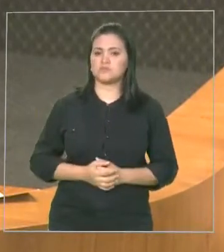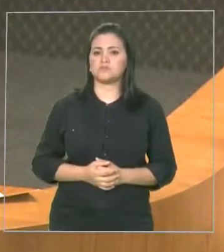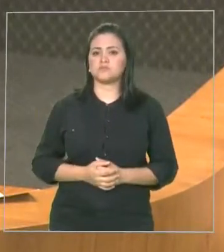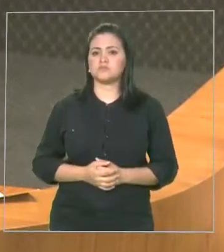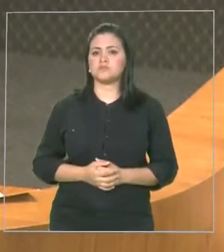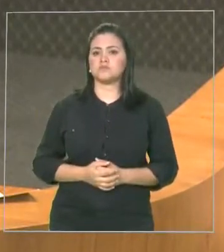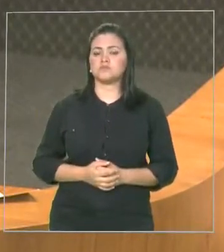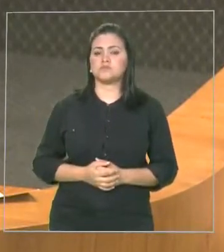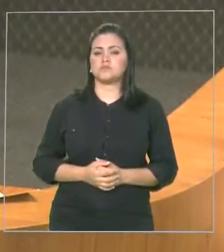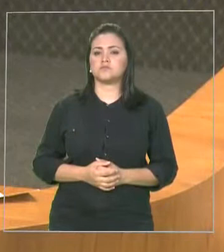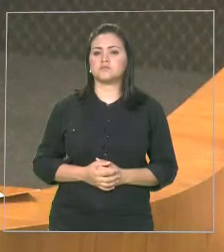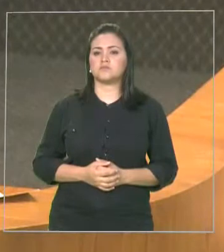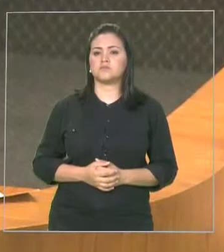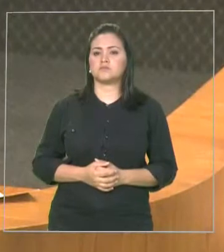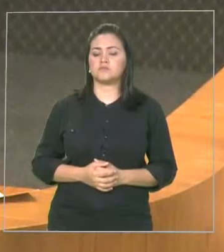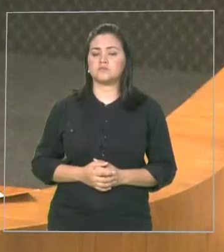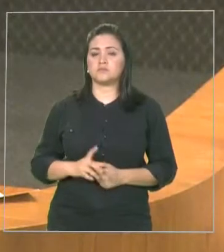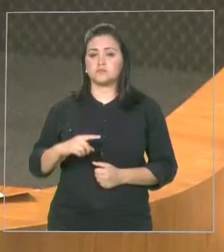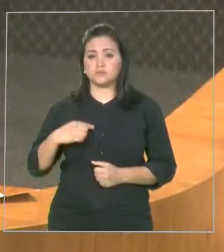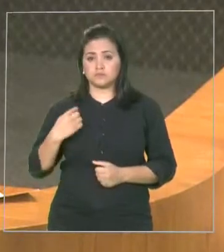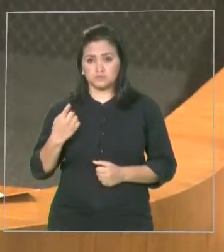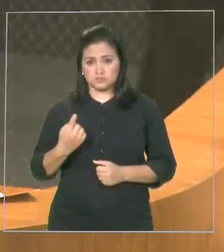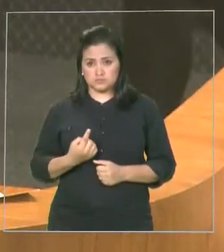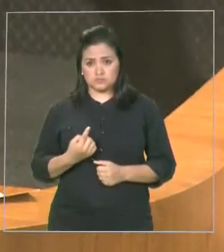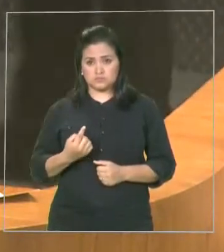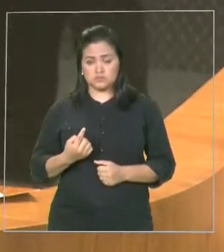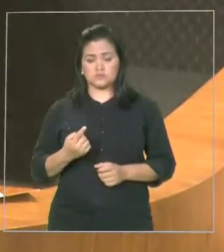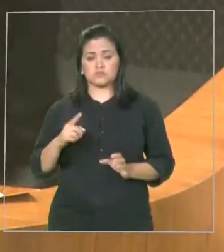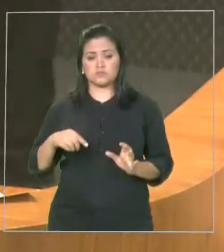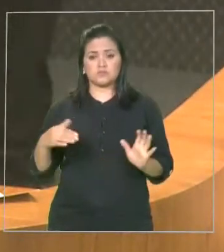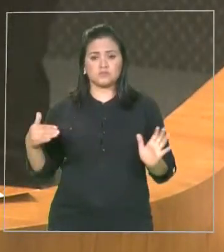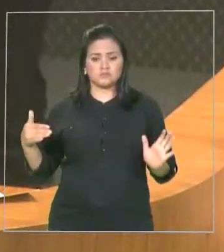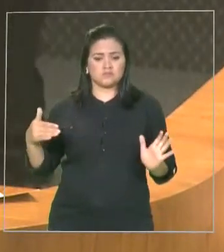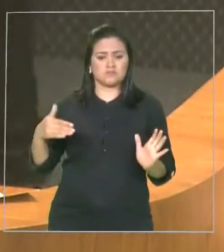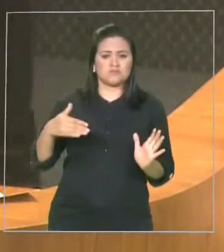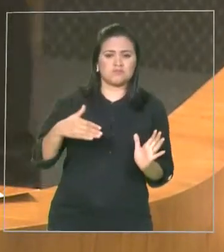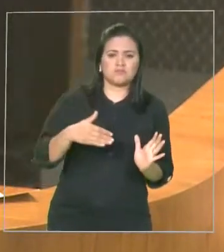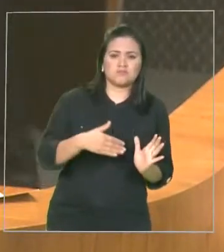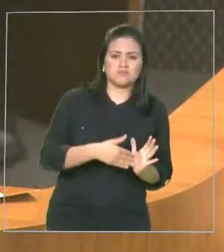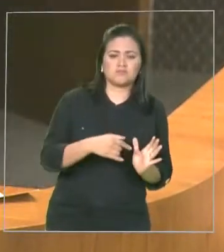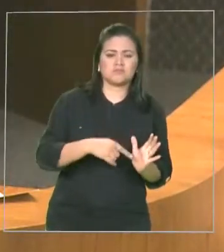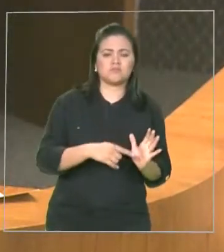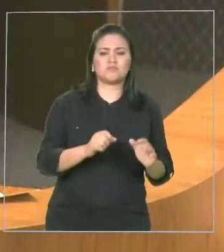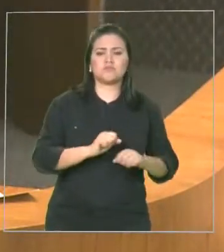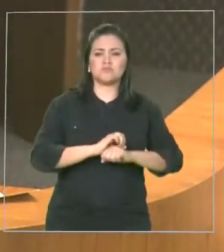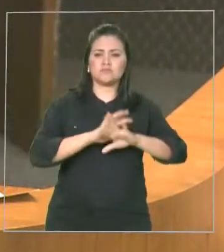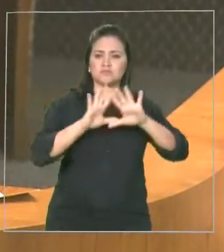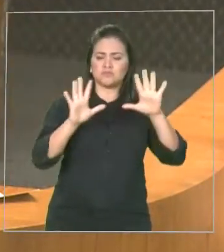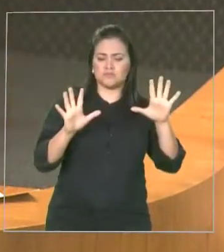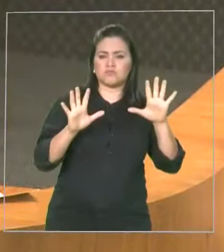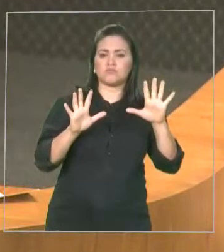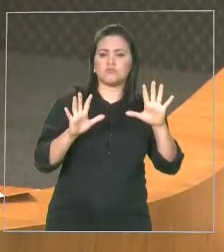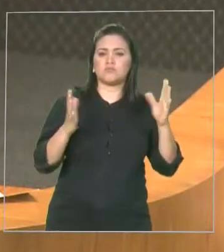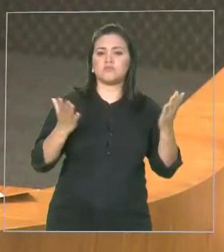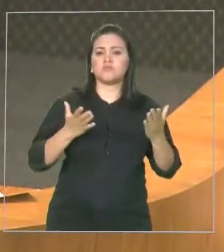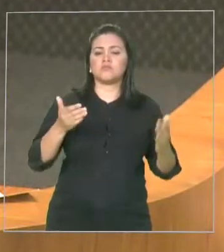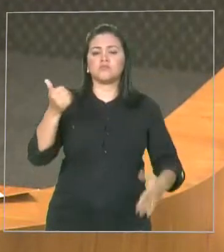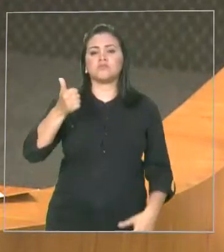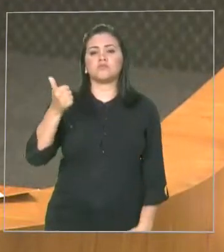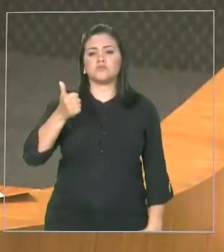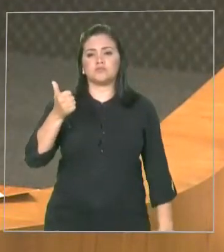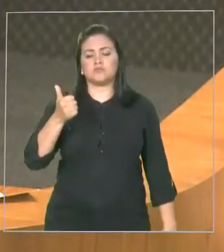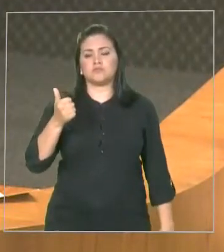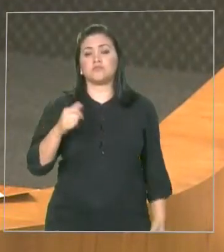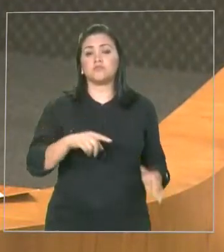Aurélio, do último lugar em transparência para o primeiro do país. A saúde tem sido alvo de investigações no